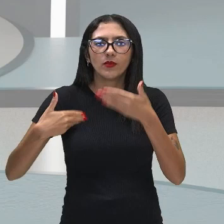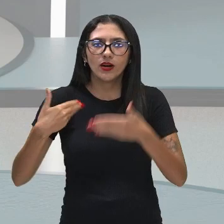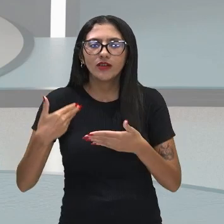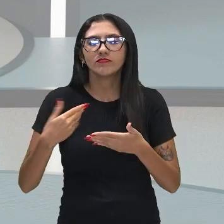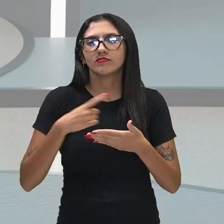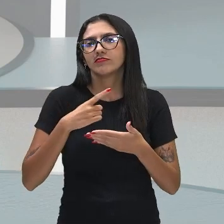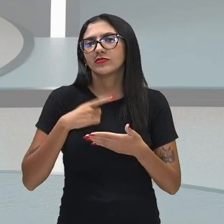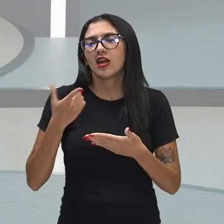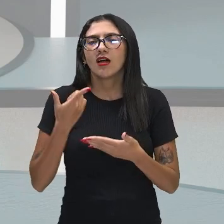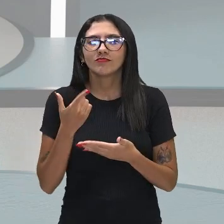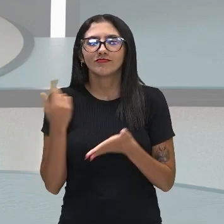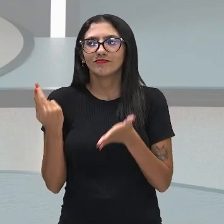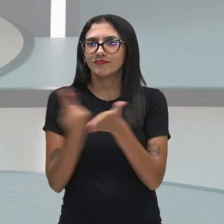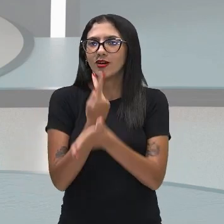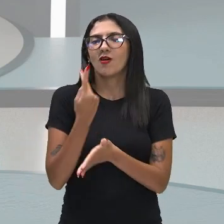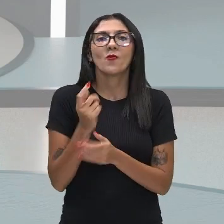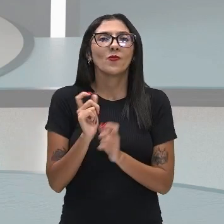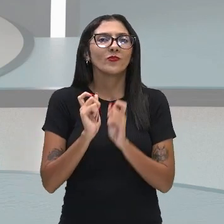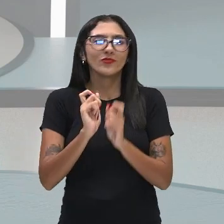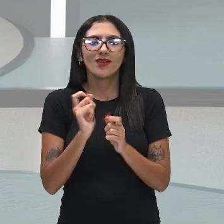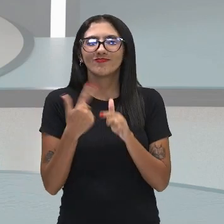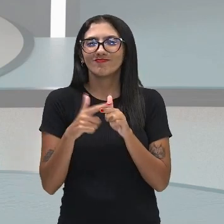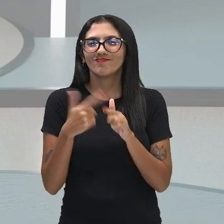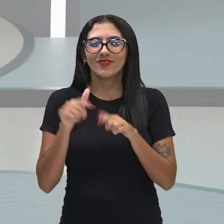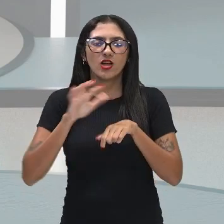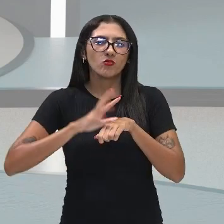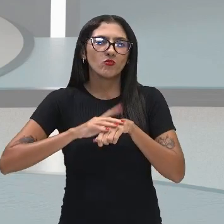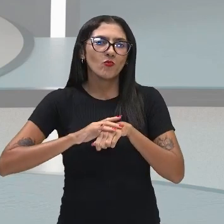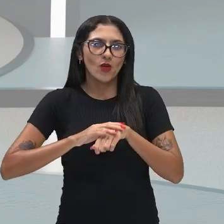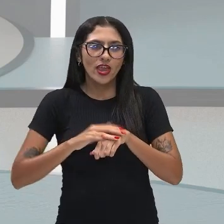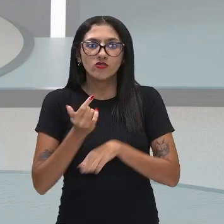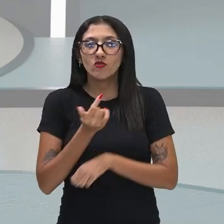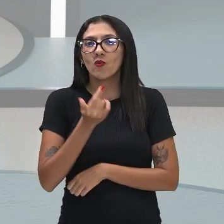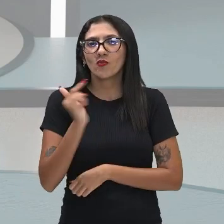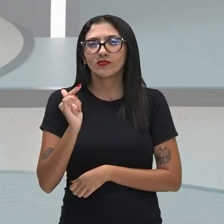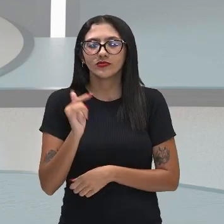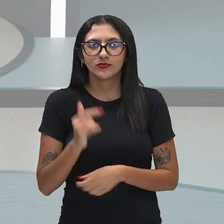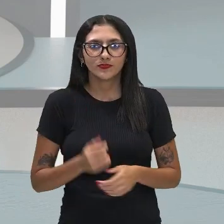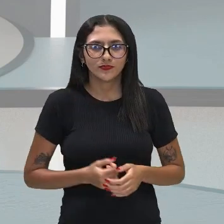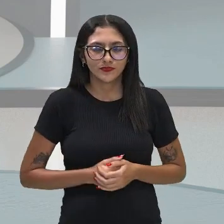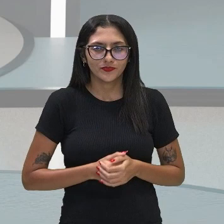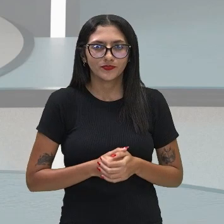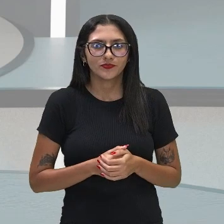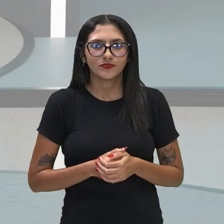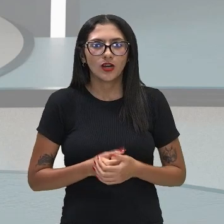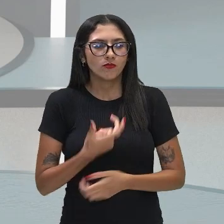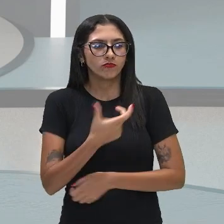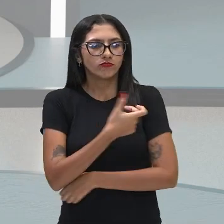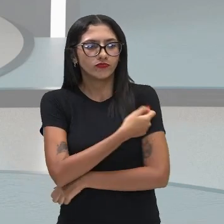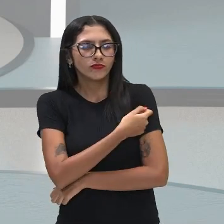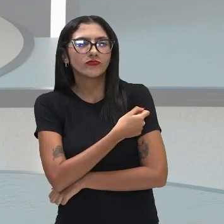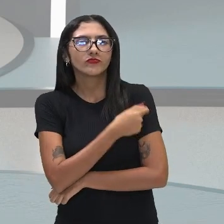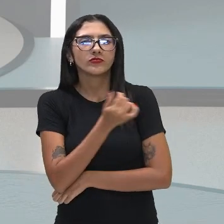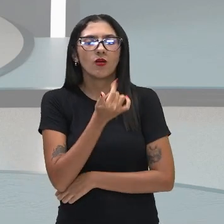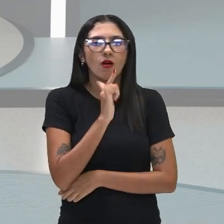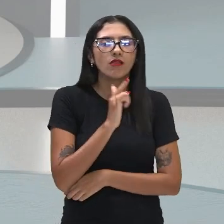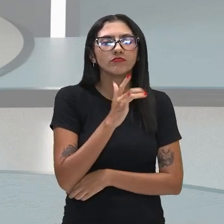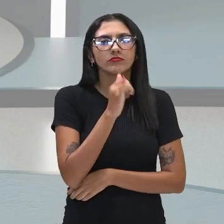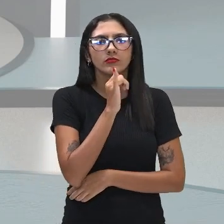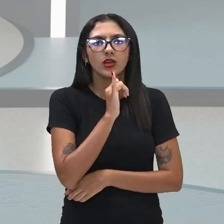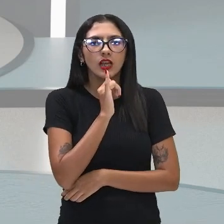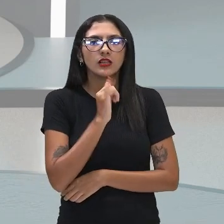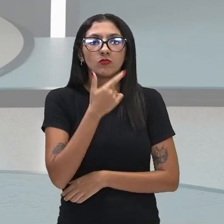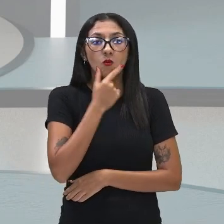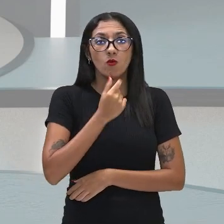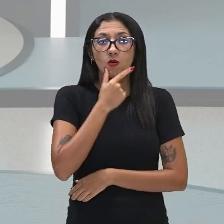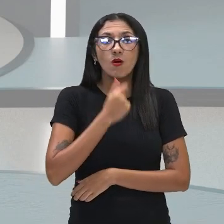desenvolvendo outros problemas de saúde. Você vai usar os esteroides anabolizantes, de repente, os homens,